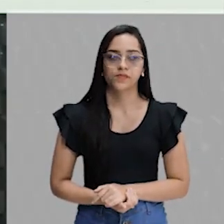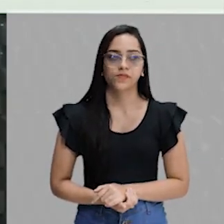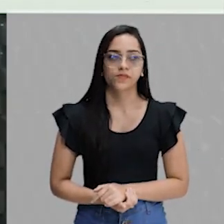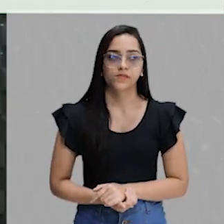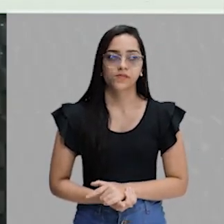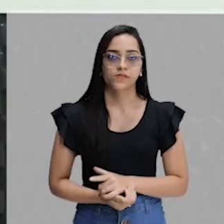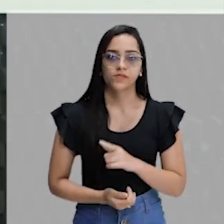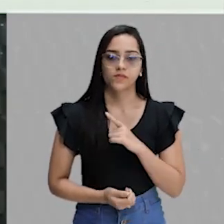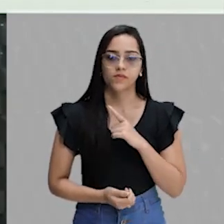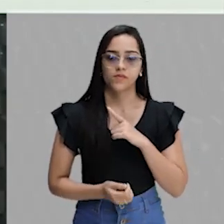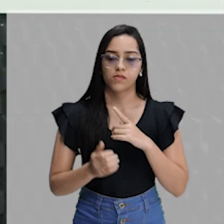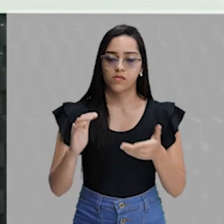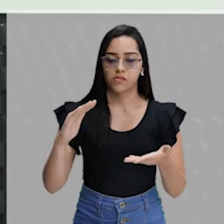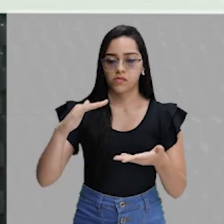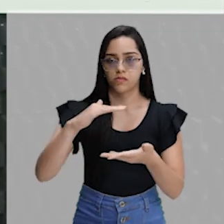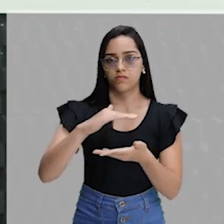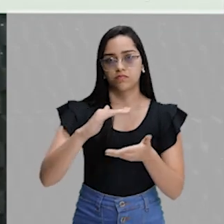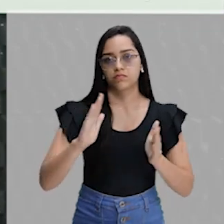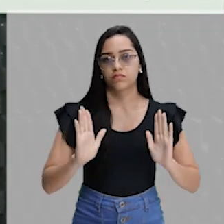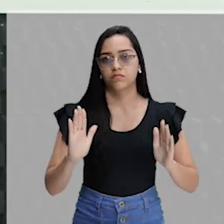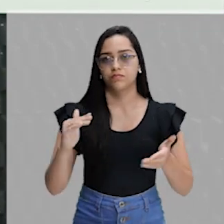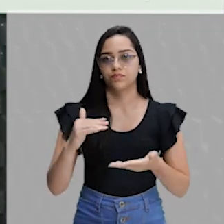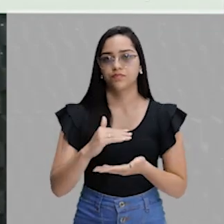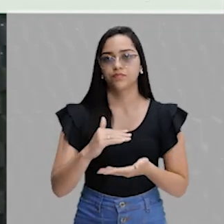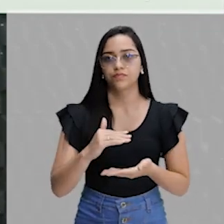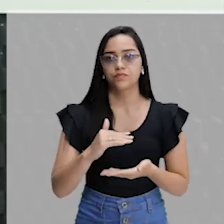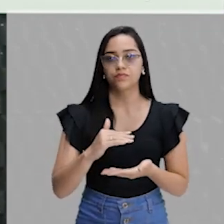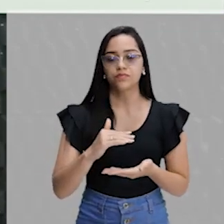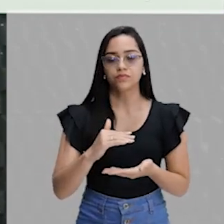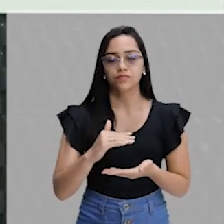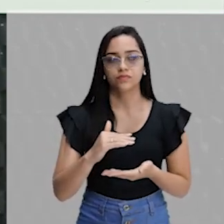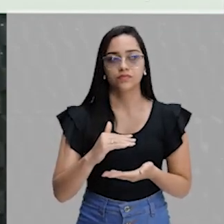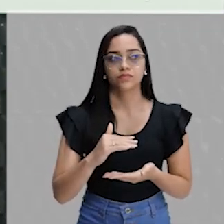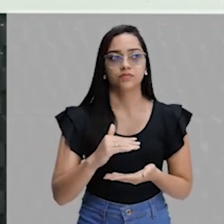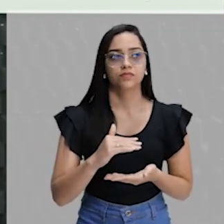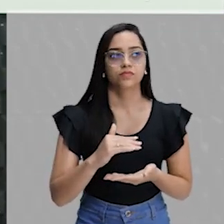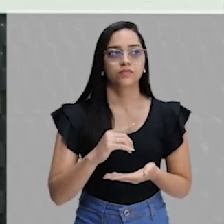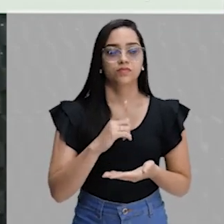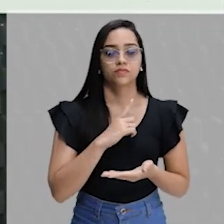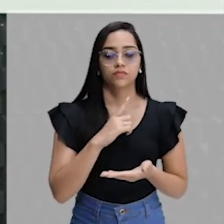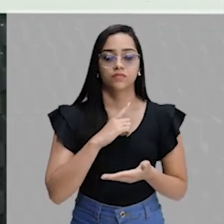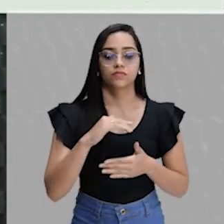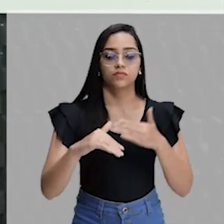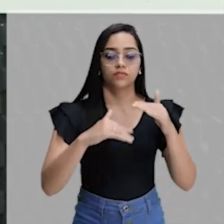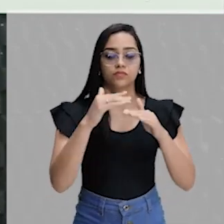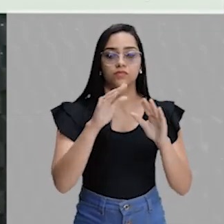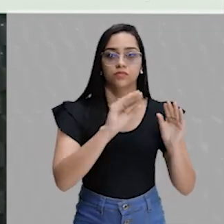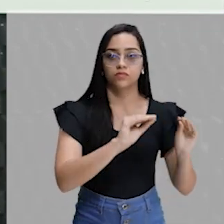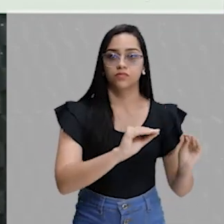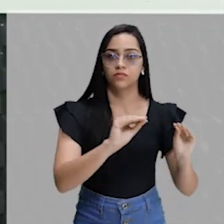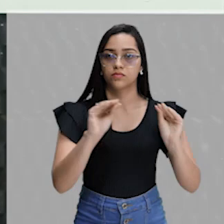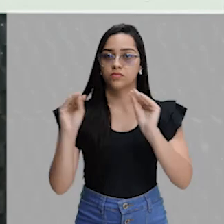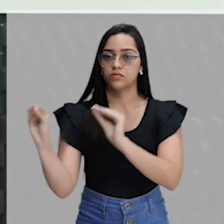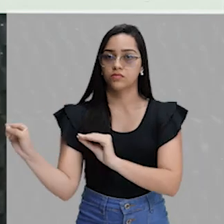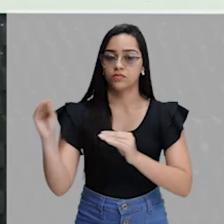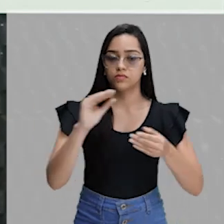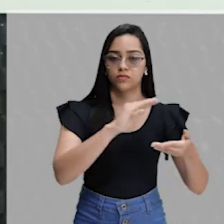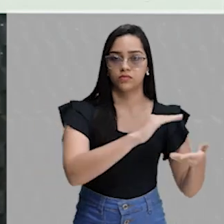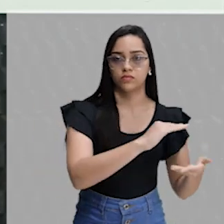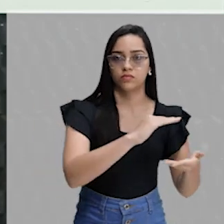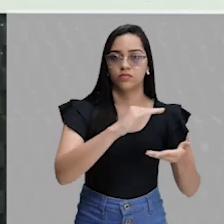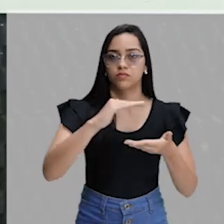Imagina um corpo, né, um móvel qualquer, ele passando por um processo de deslocamento, né? Então, um corpo